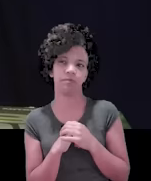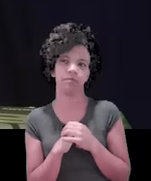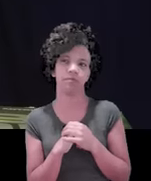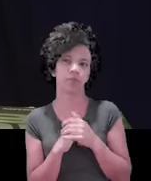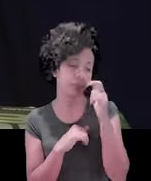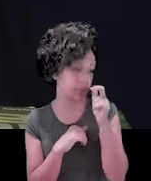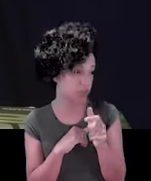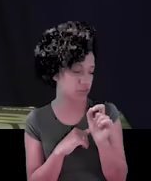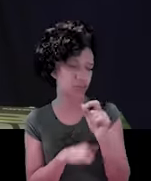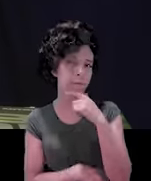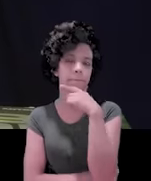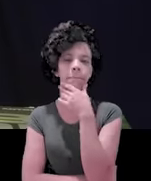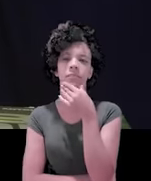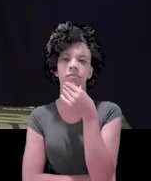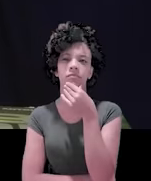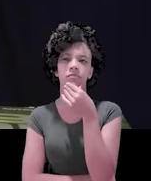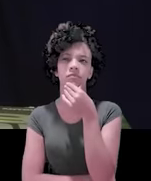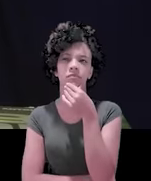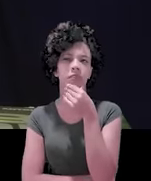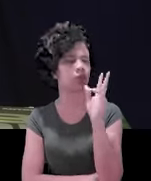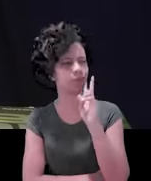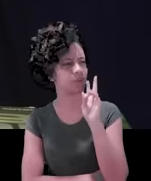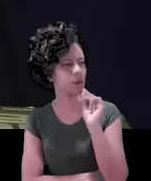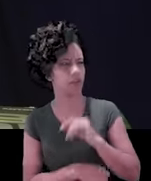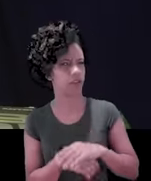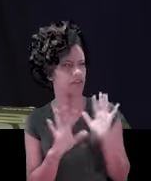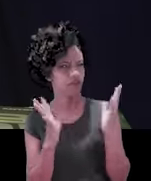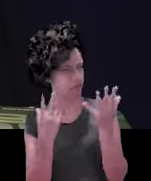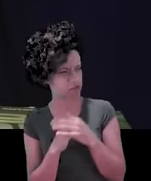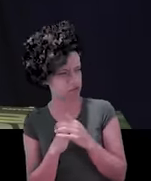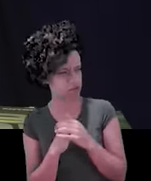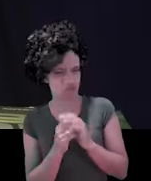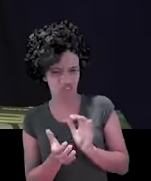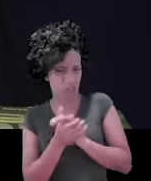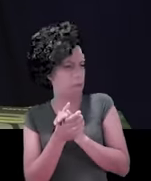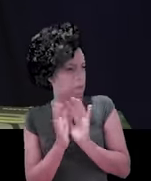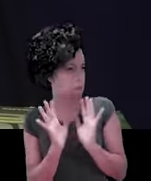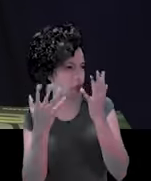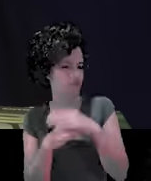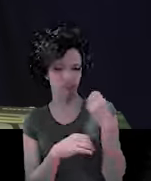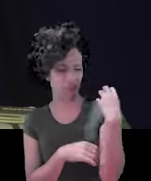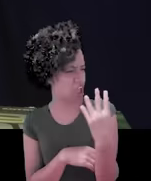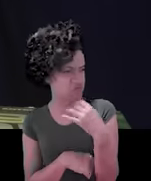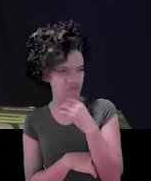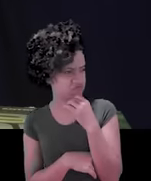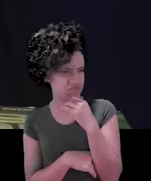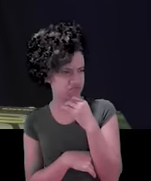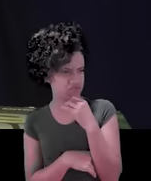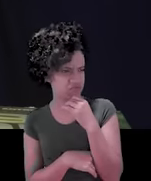é engraçado que eu não lembrava assim de festas casamentos viagem